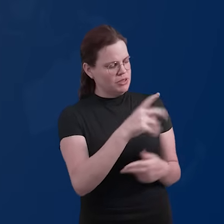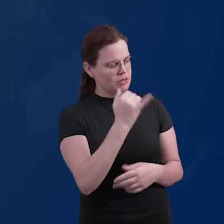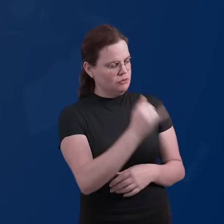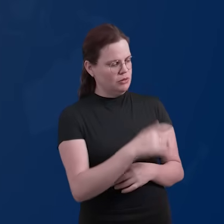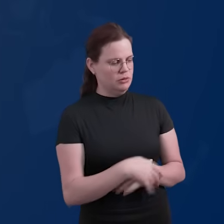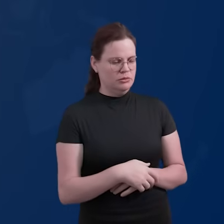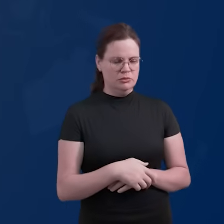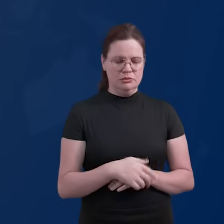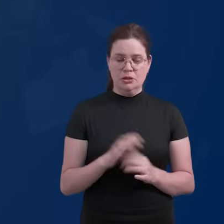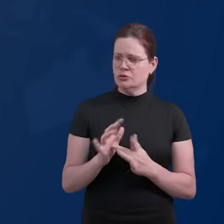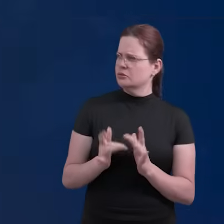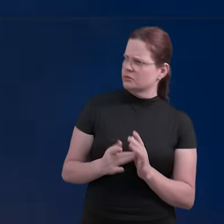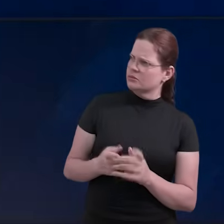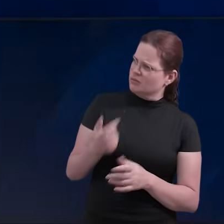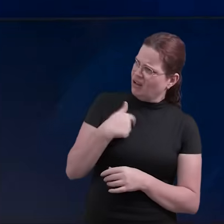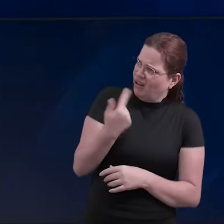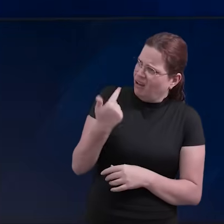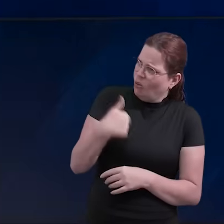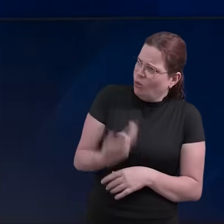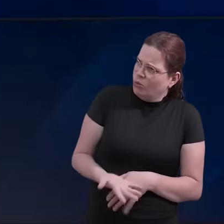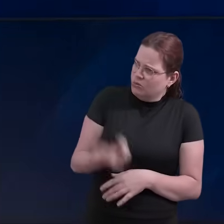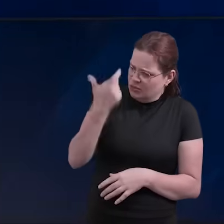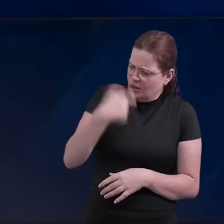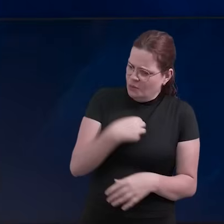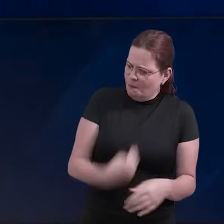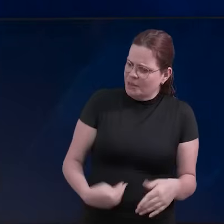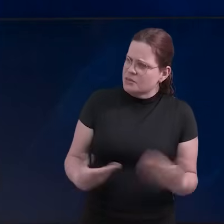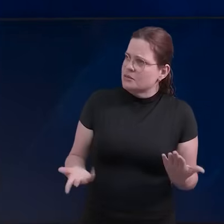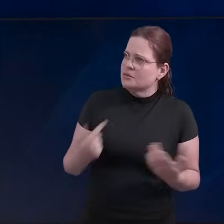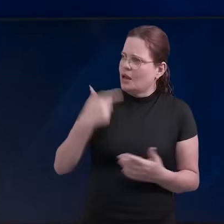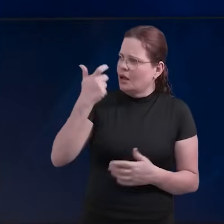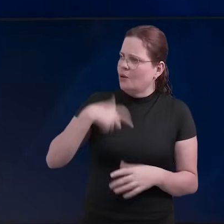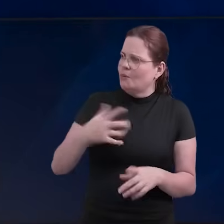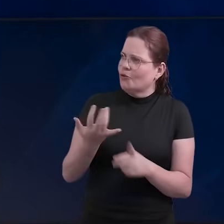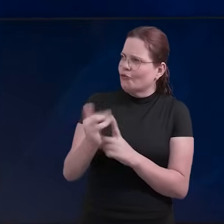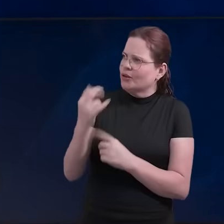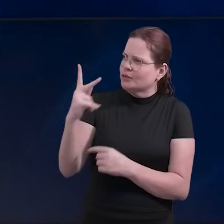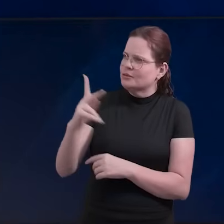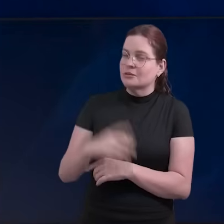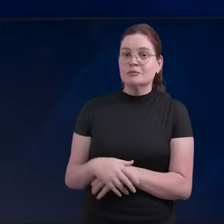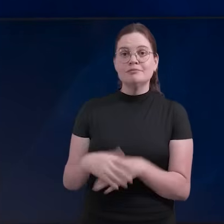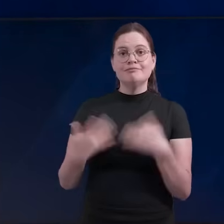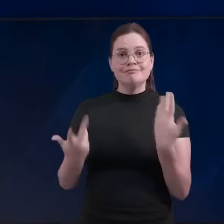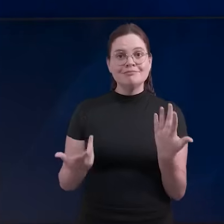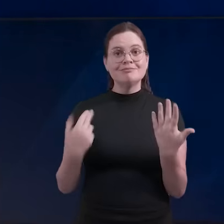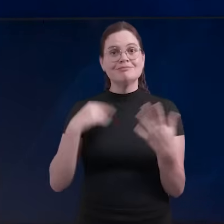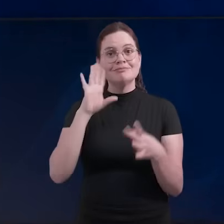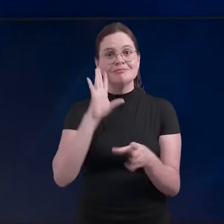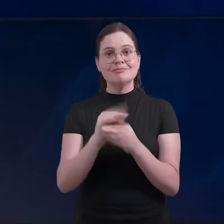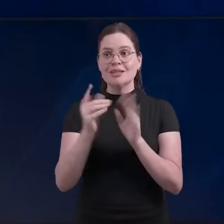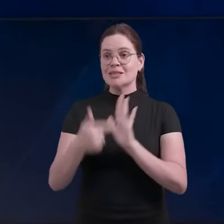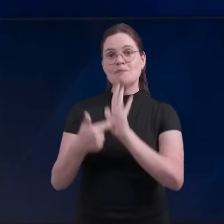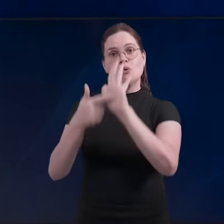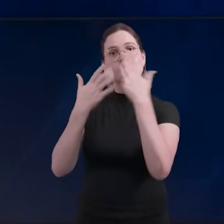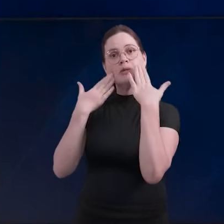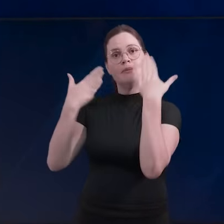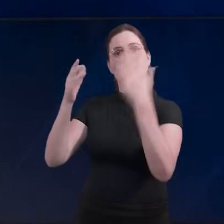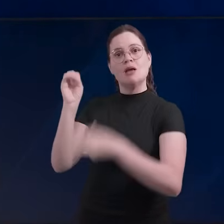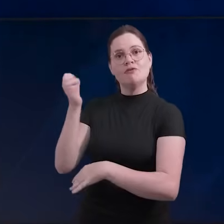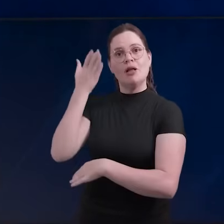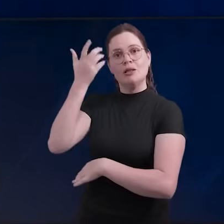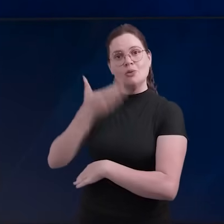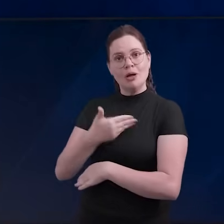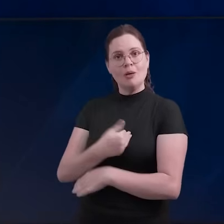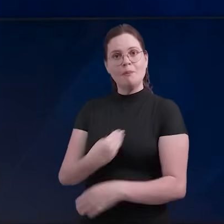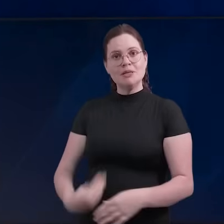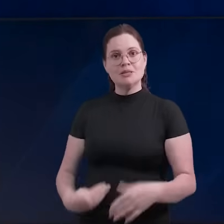eu mesmo que falo contigo. Era Jesus se revelando àquela mulher como profeta, como Senhor e como o Messias. Então esses aspectos